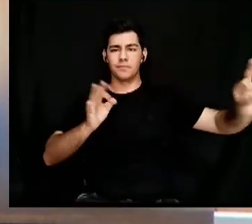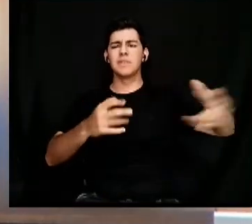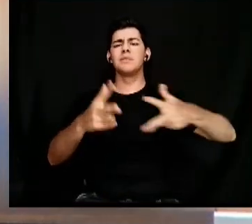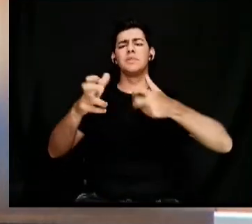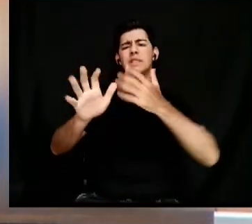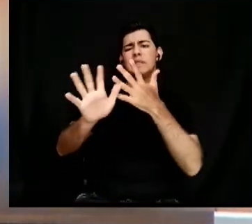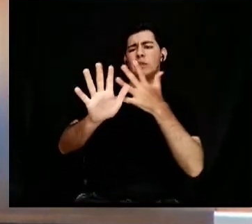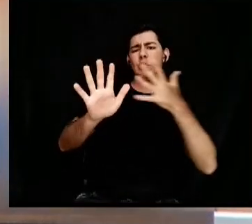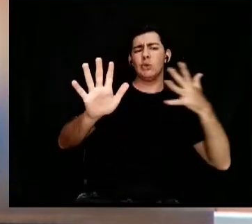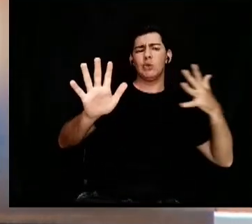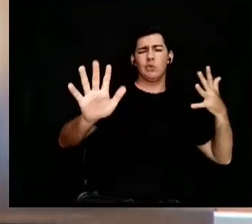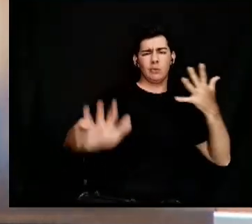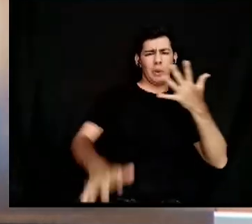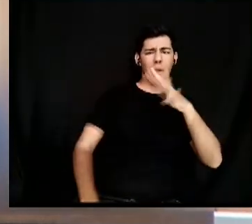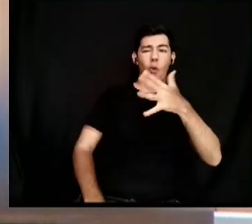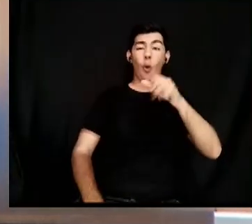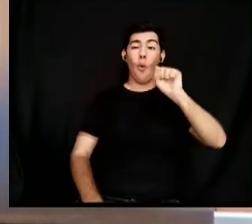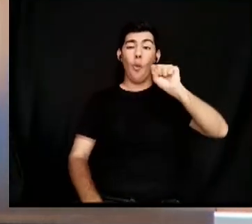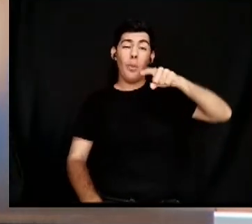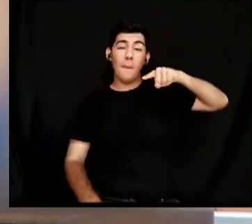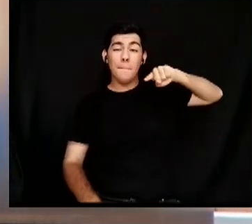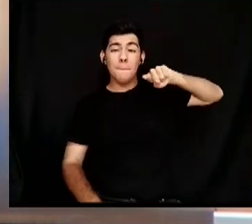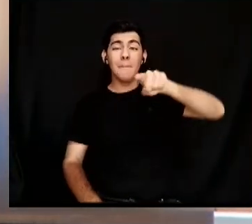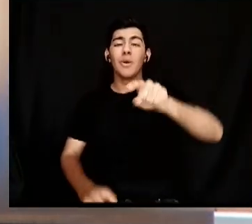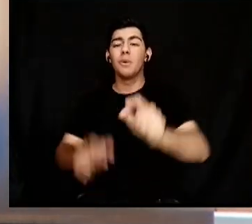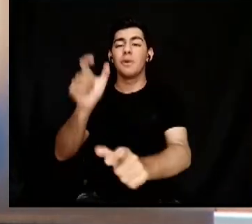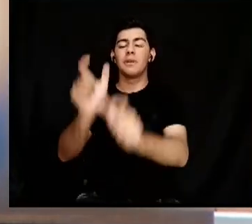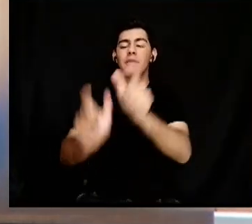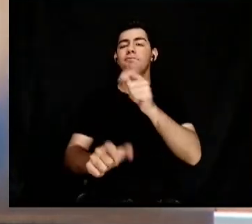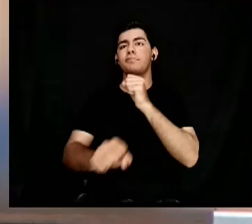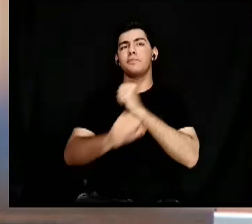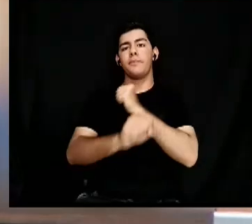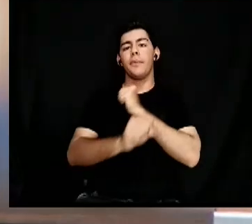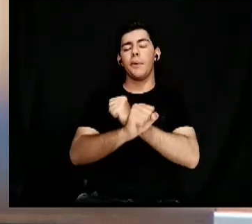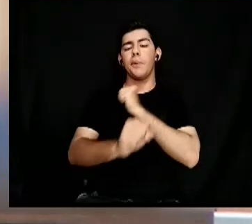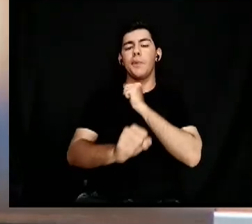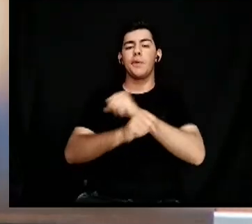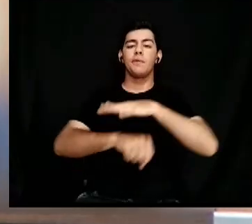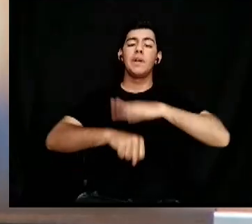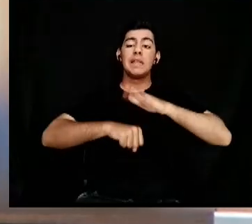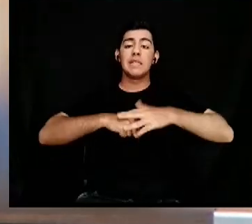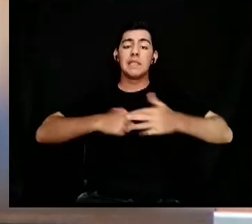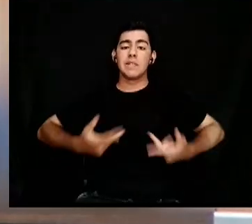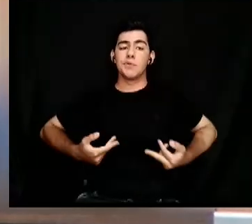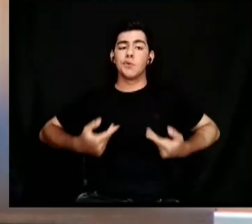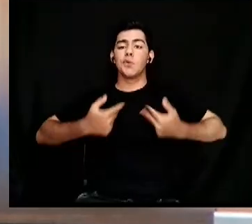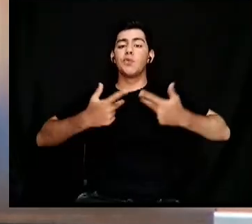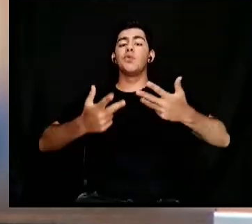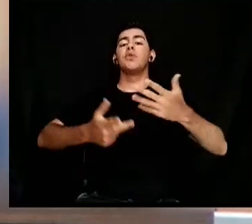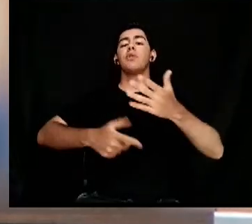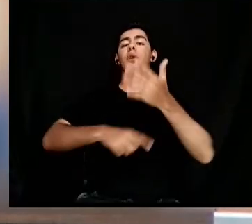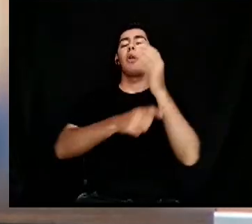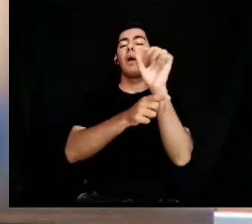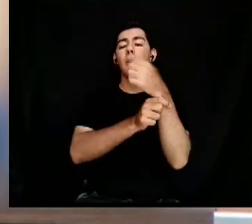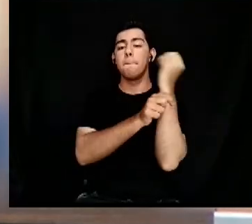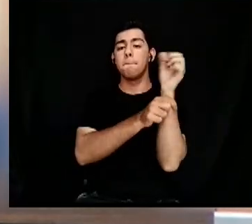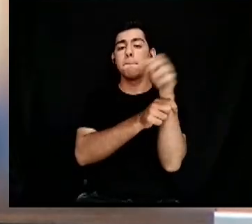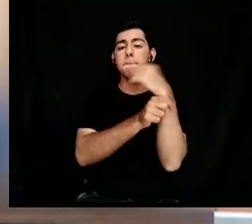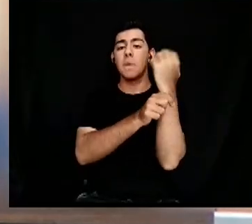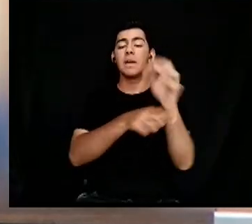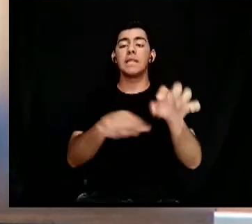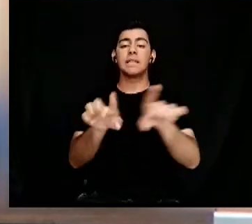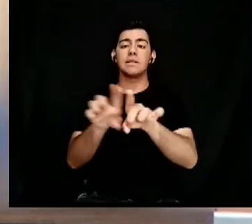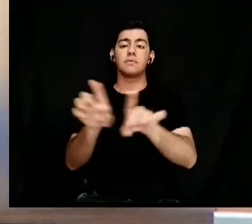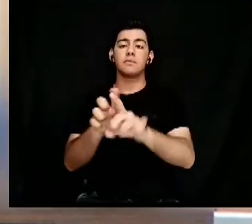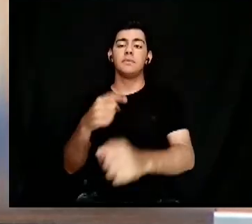pacientes aguardando nas filas para cirurgia ortopédica, são quase 8.000 pacientes na fila da oftalmologia. Nós temos um